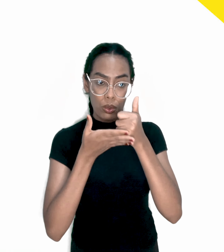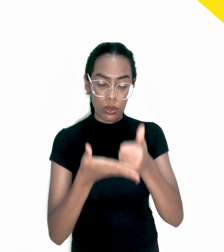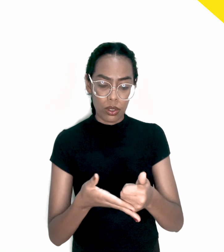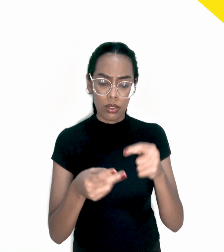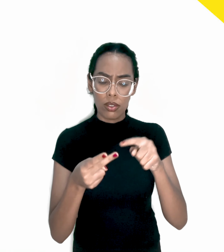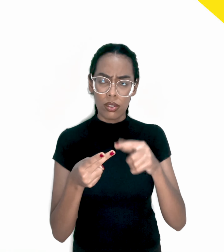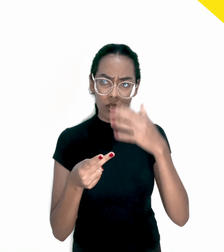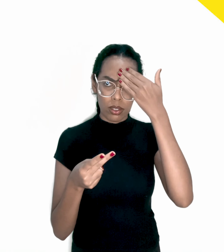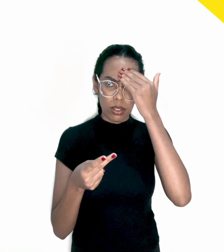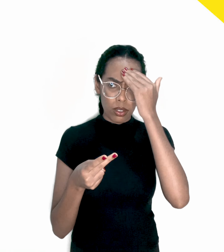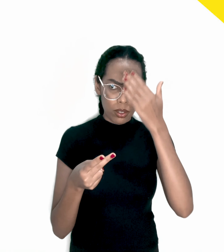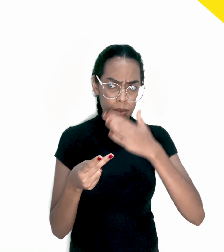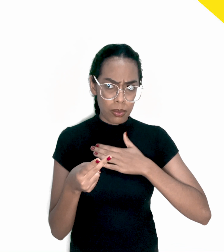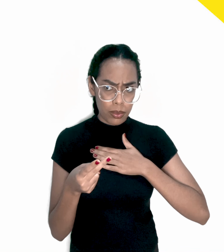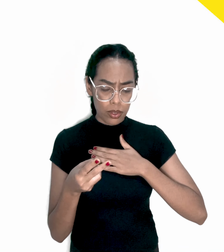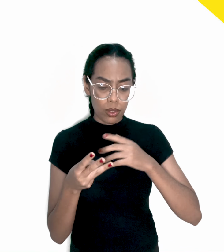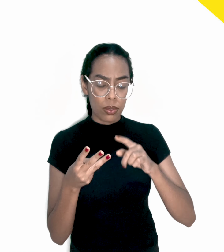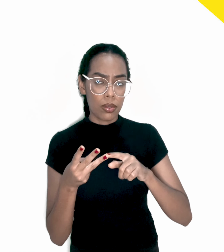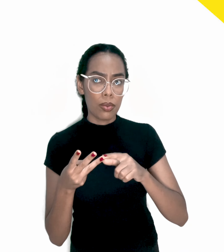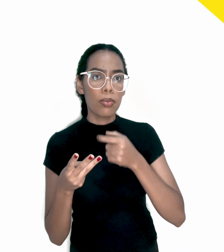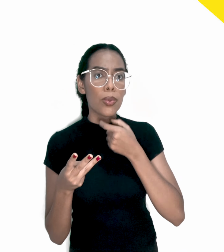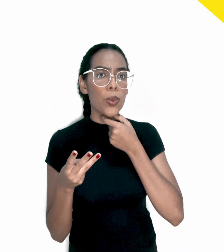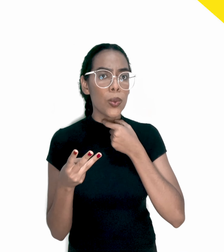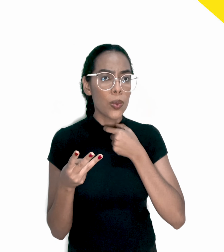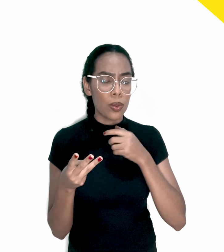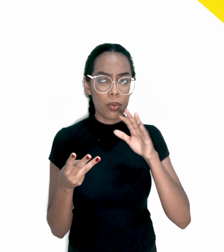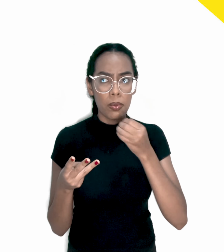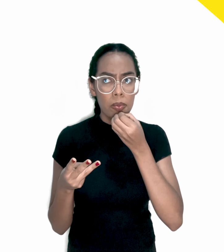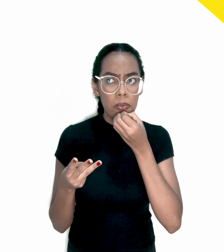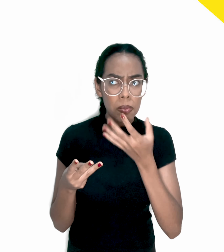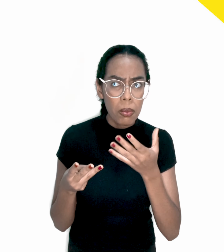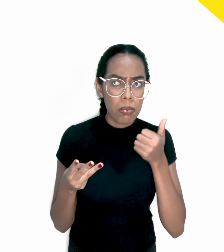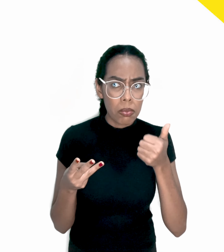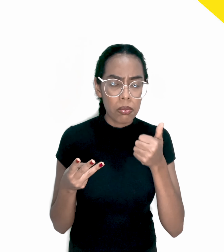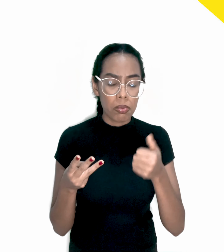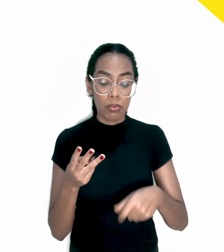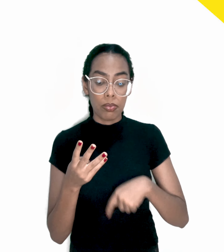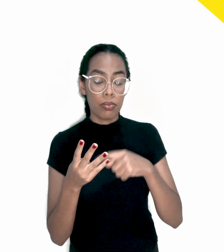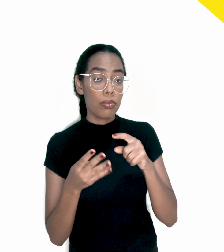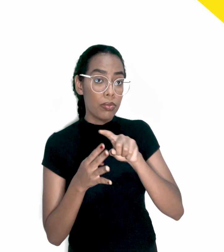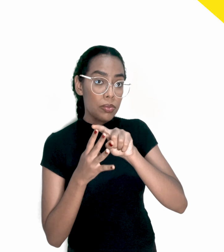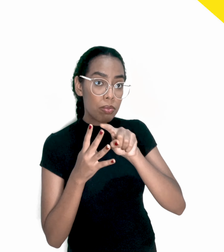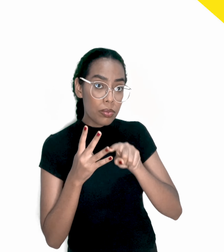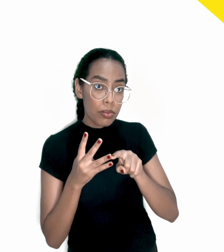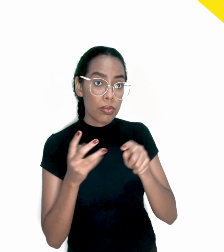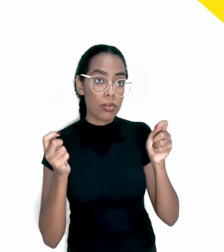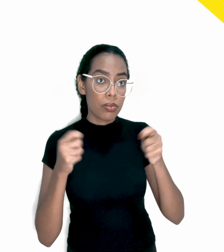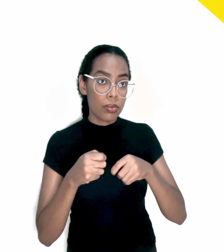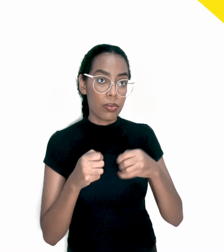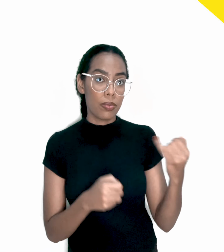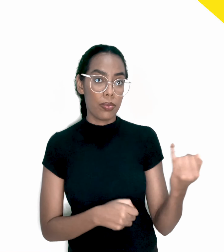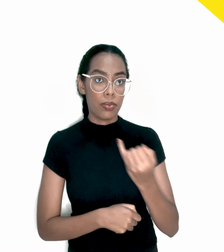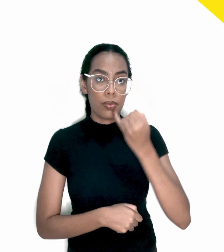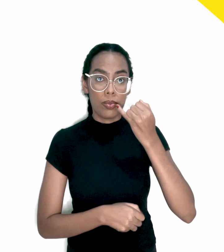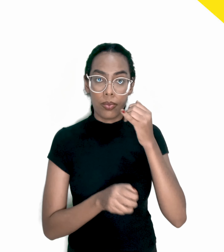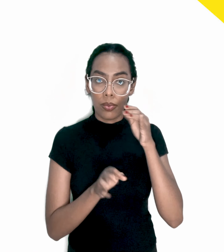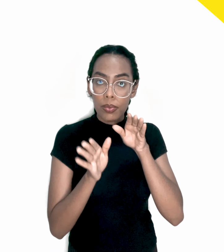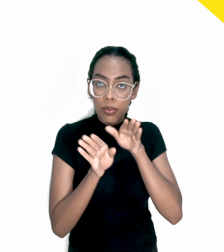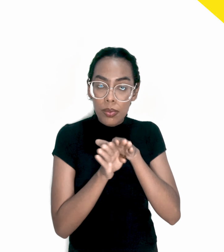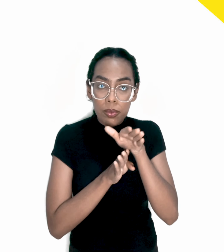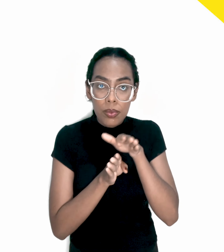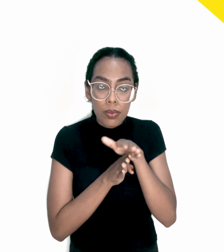ajudando? Estou conseguindo me fazer entender? O meu tom de voz e o meu ritmo de fala estão bons para você? Essas